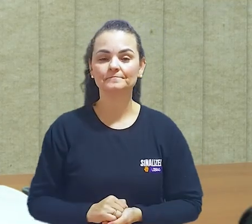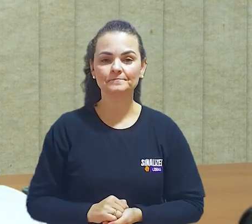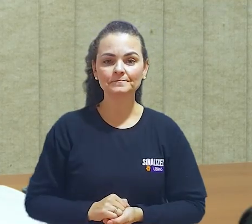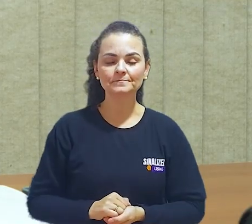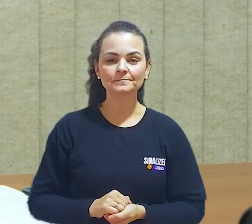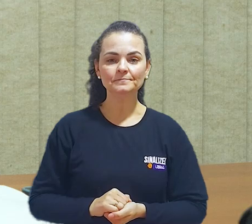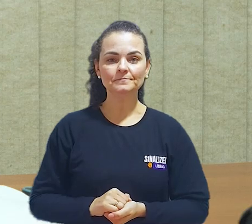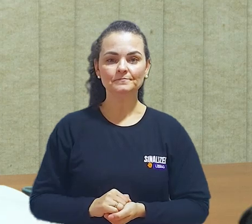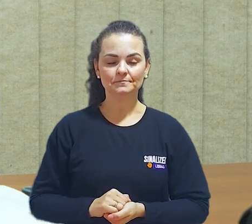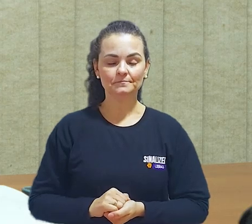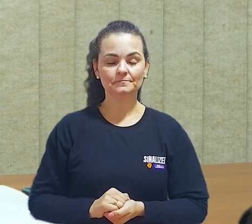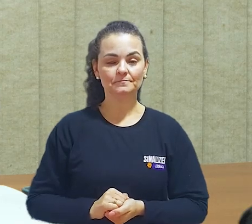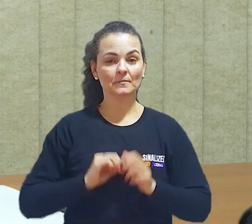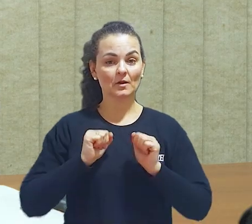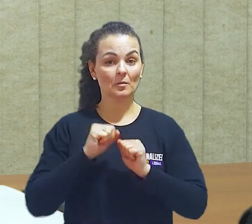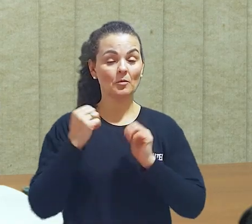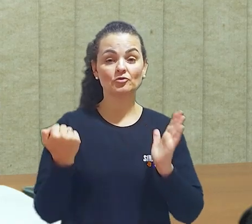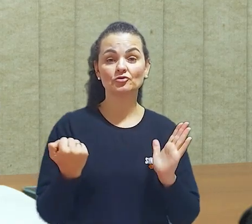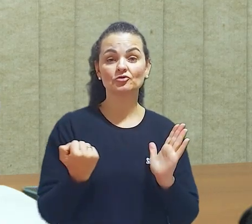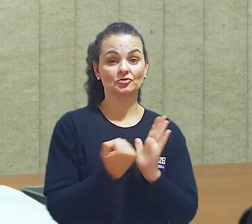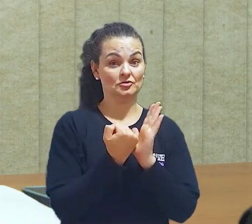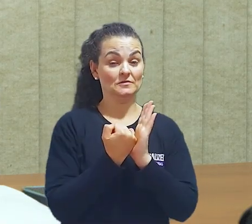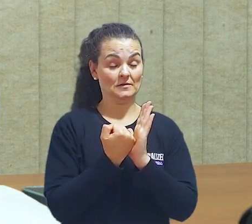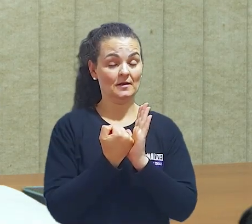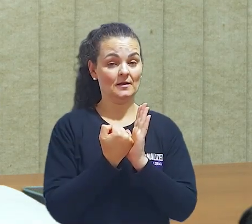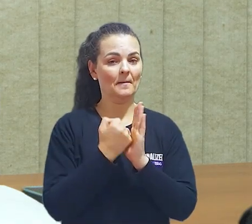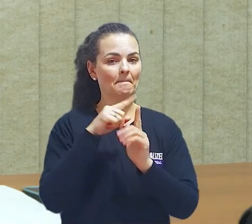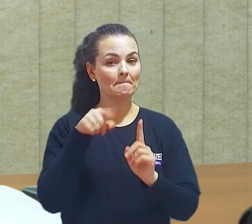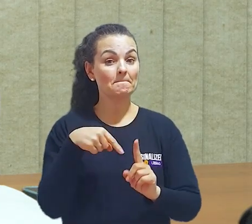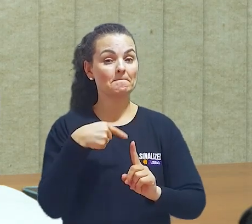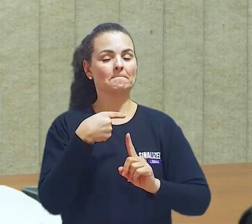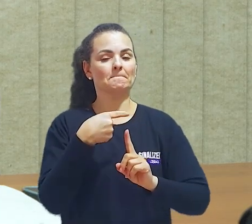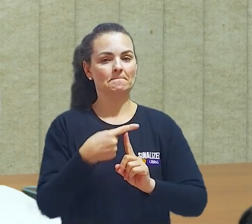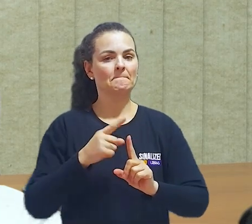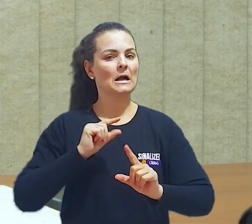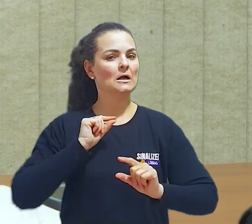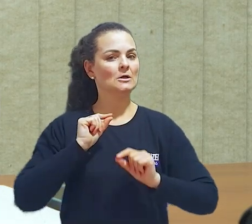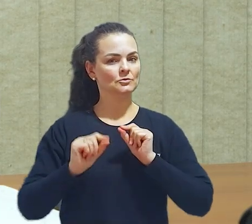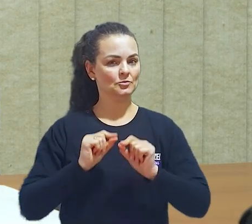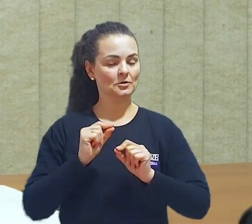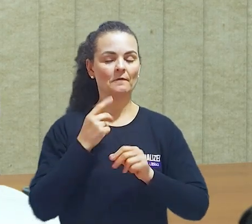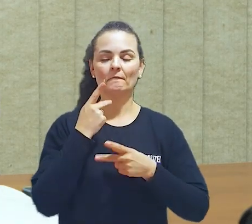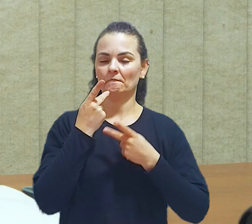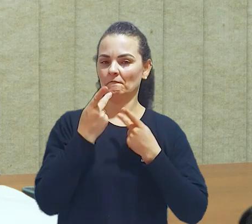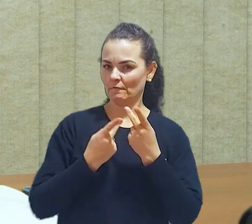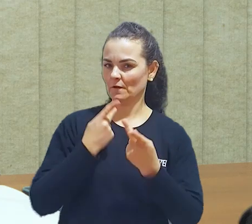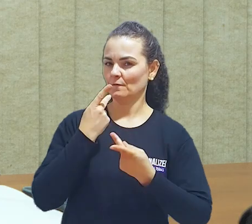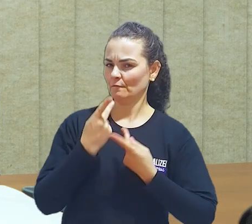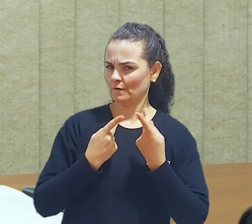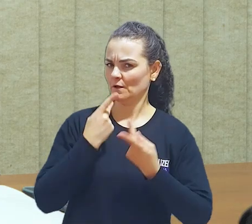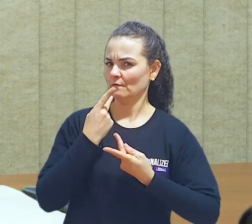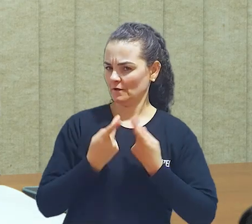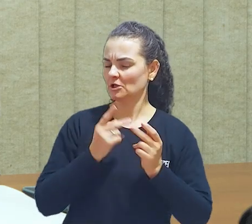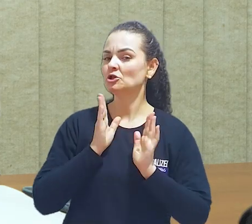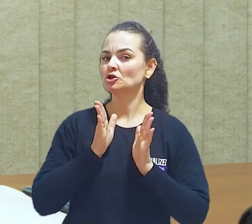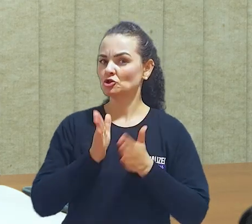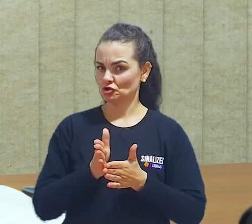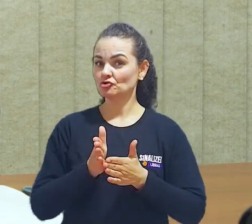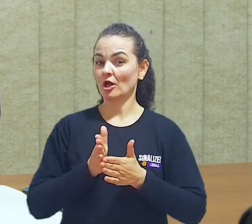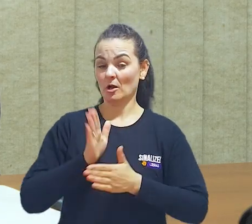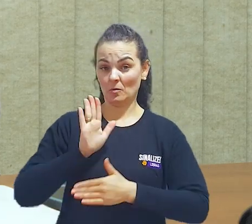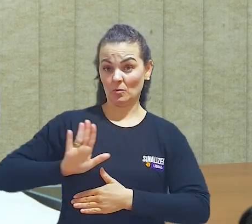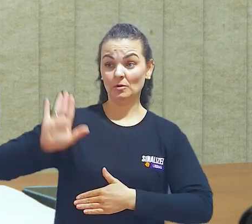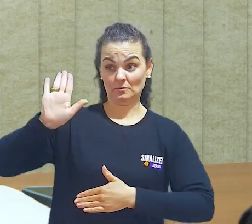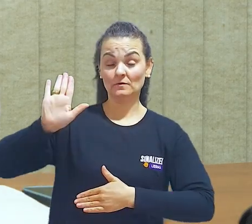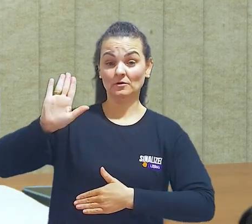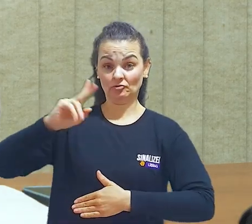aqui destacar mais uma vez aquilo que eu preguei muito na condição de candidato a